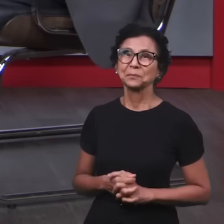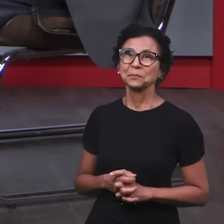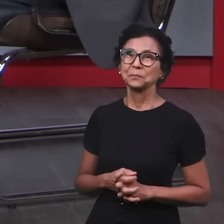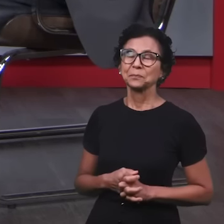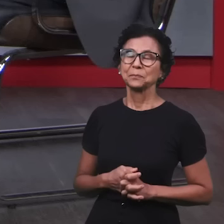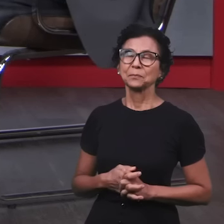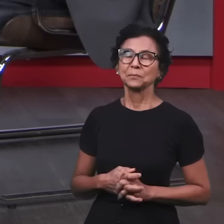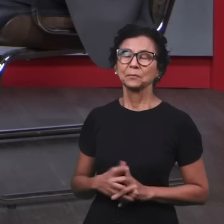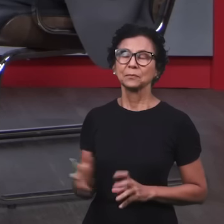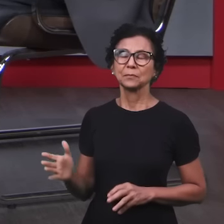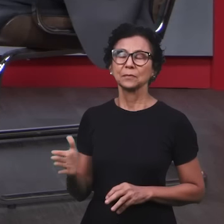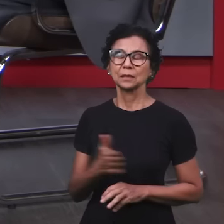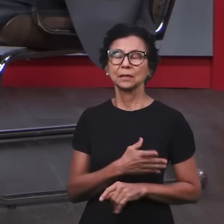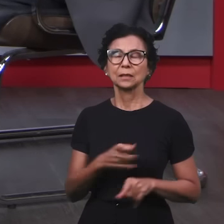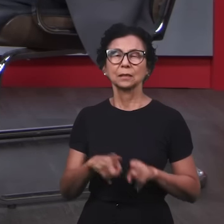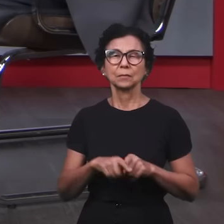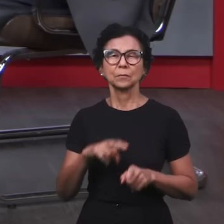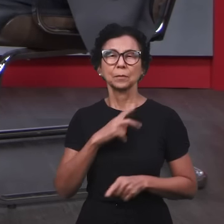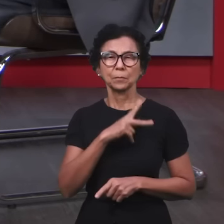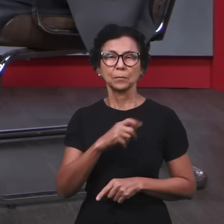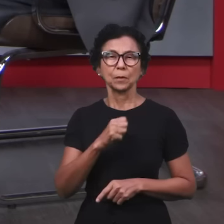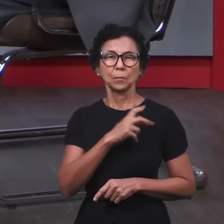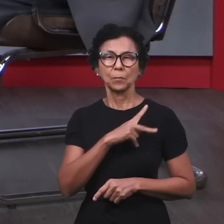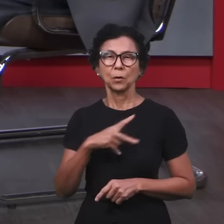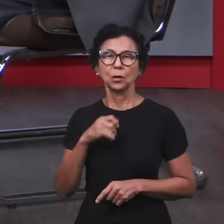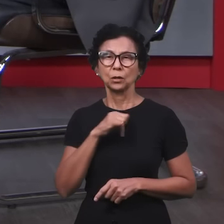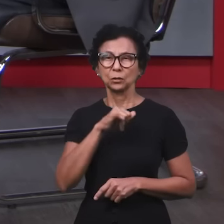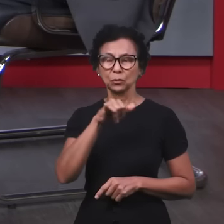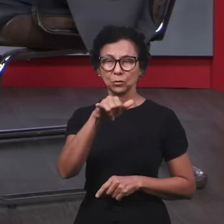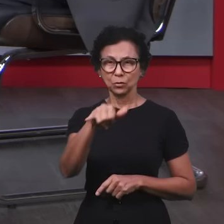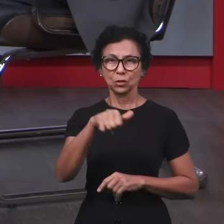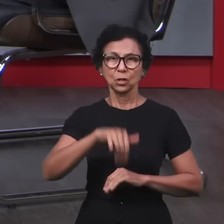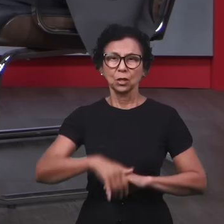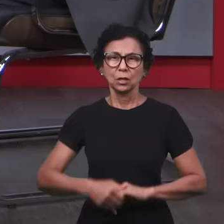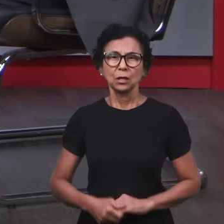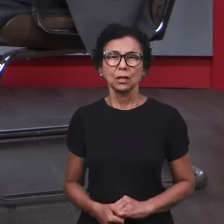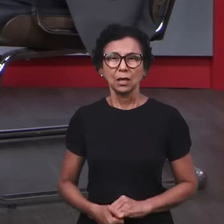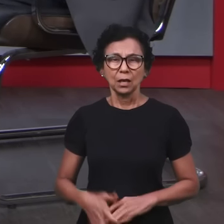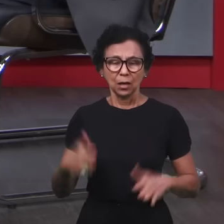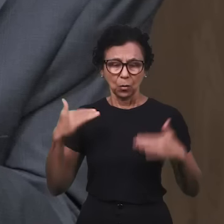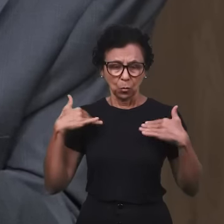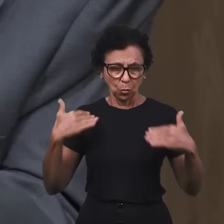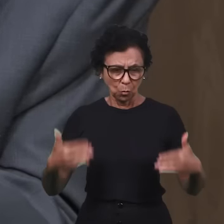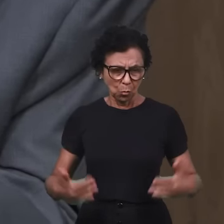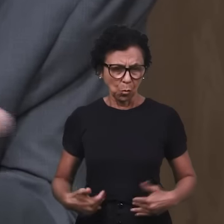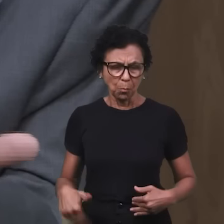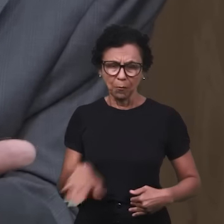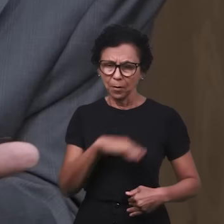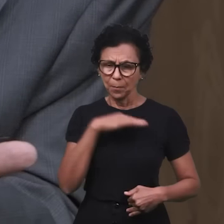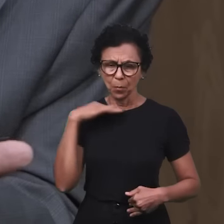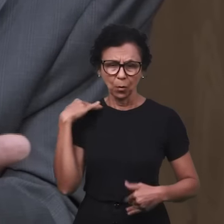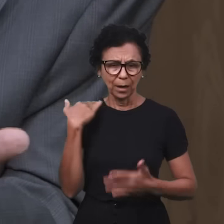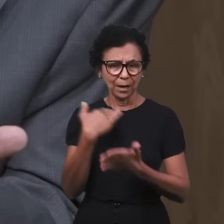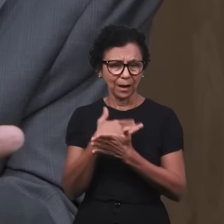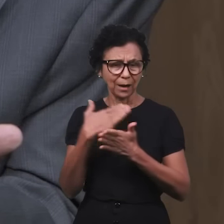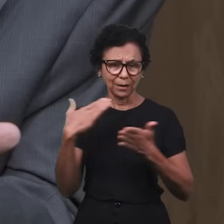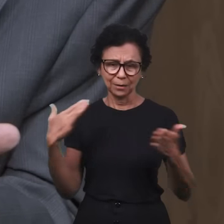é corruptível se revestir da incorruptibilidade, né, cumpre-se a